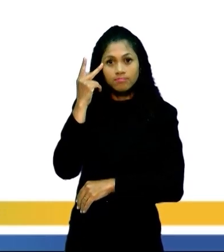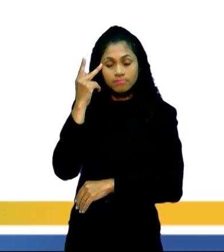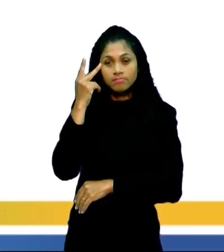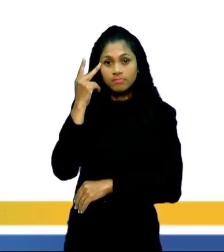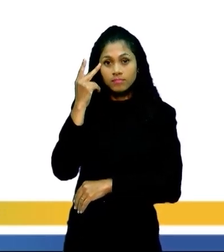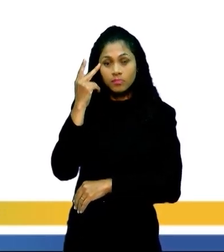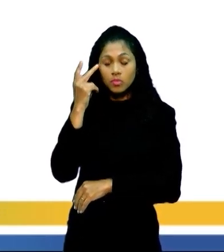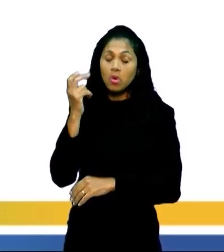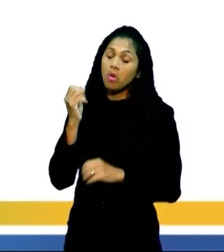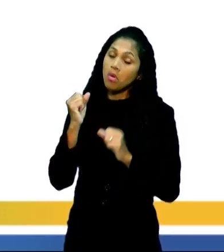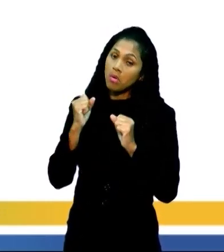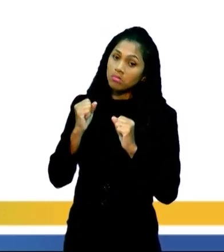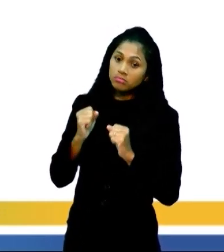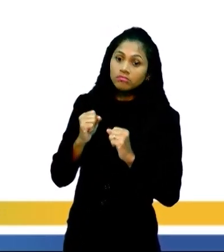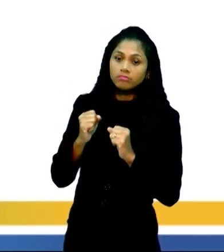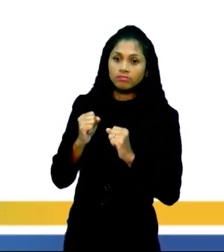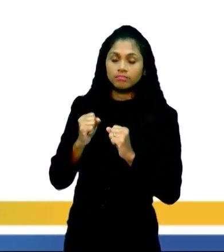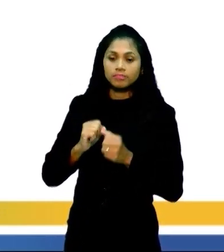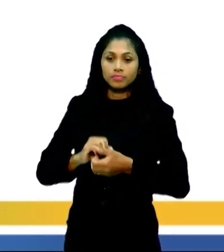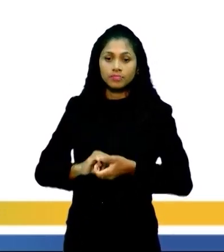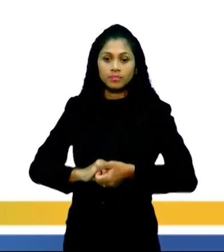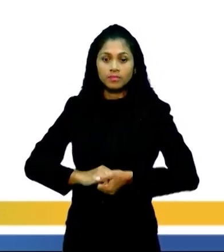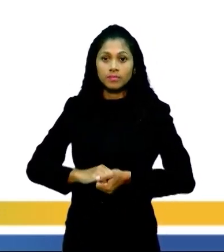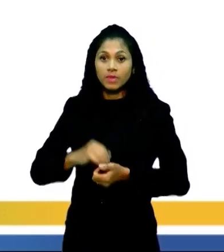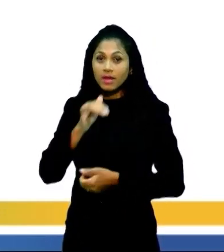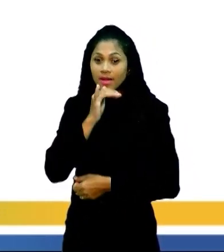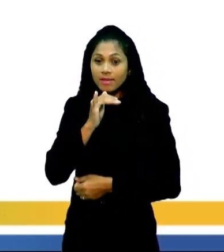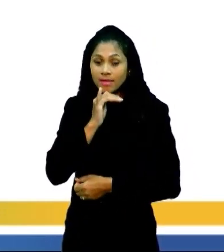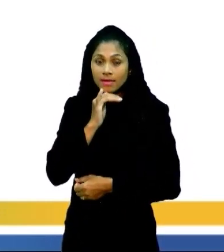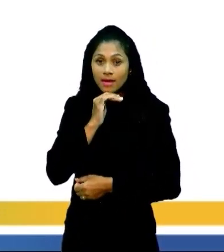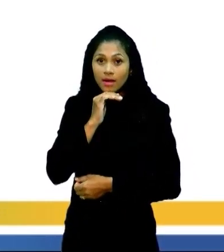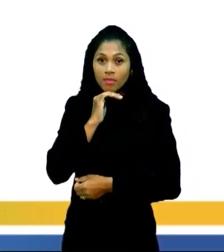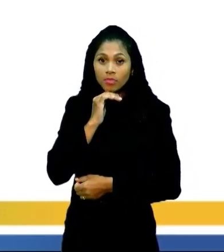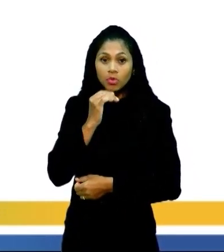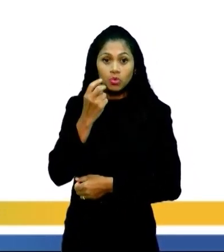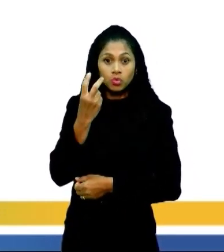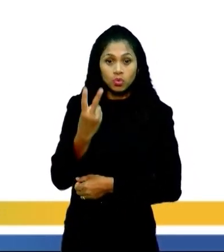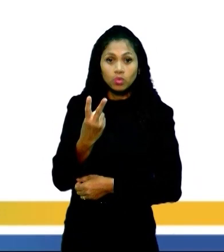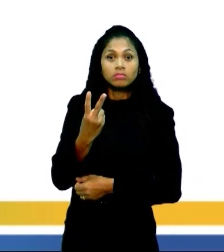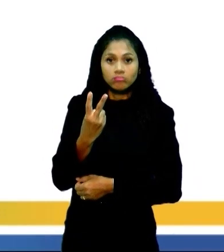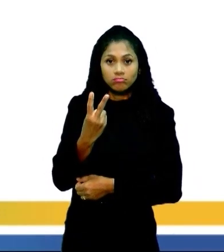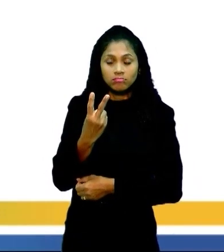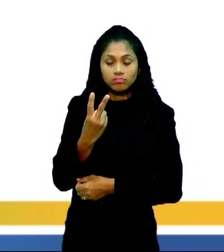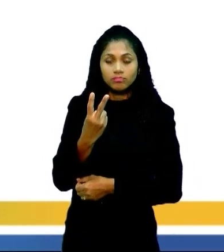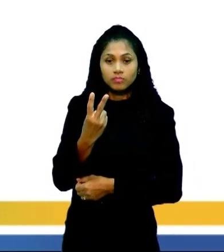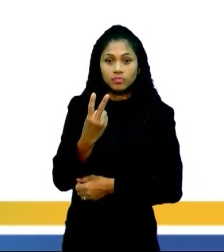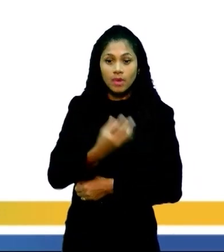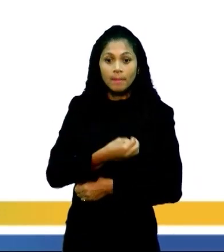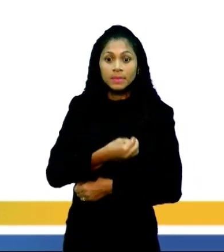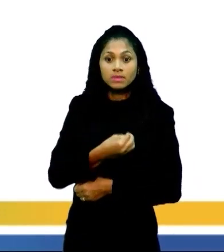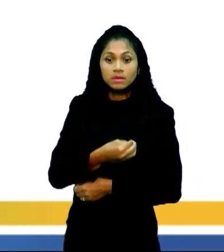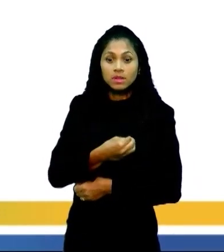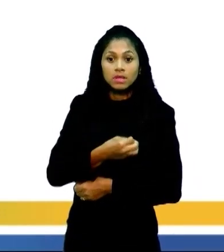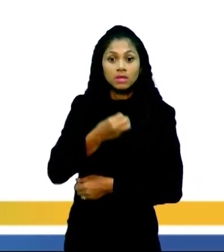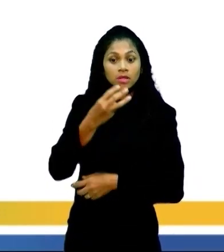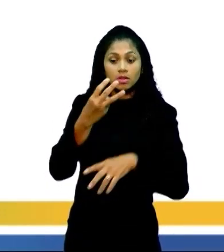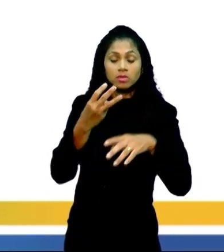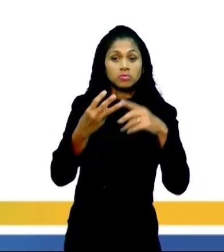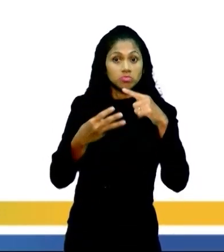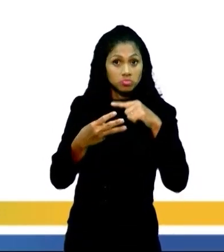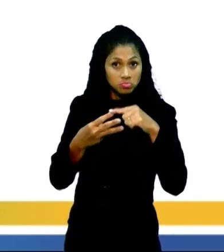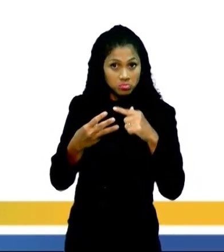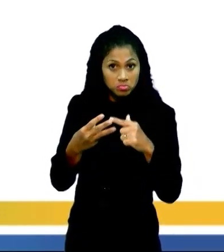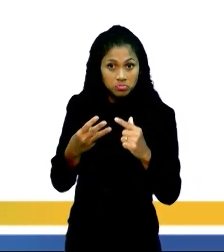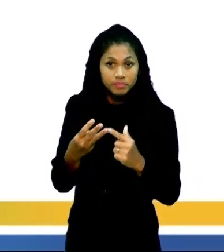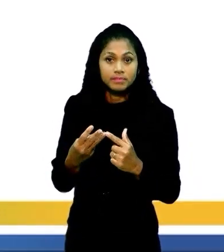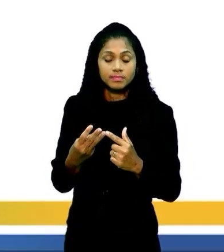estar na razão. Um exemplo, o número 2, ele está nos 3 casos. Quem está na coleta, às vezes está na